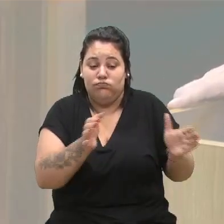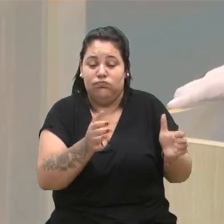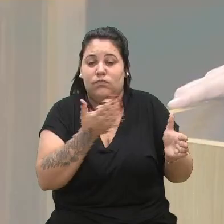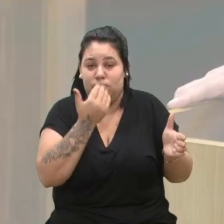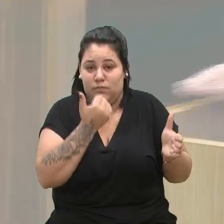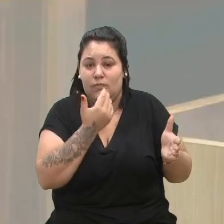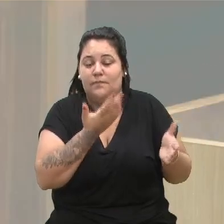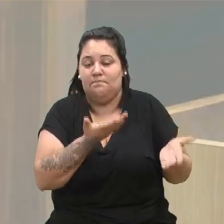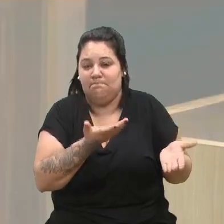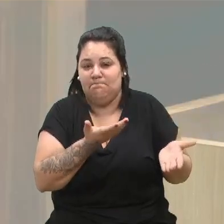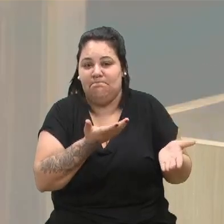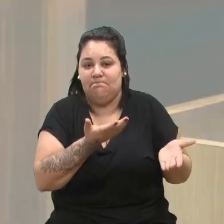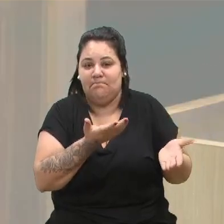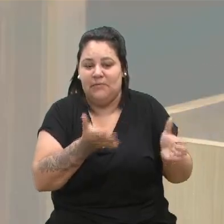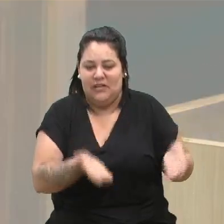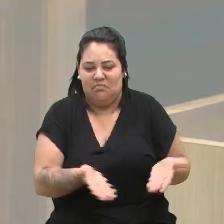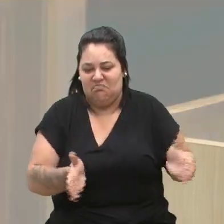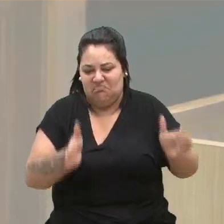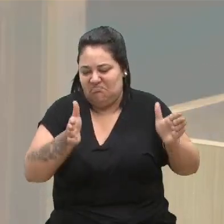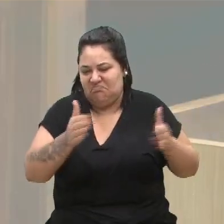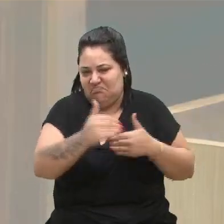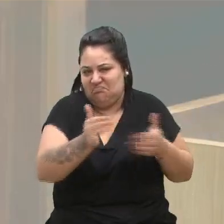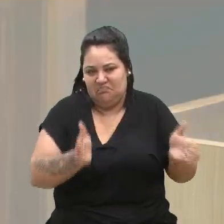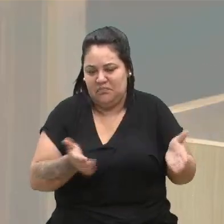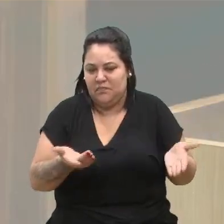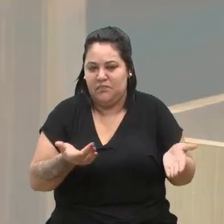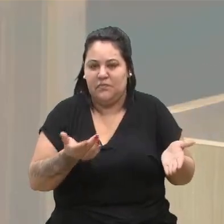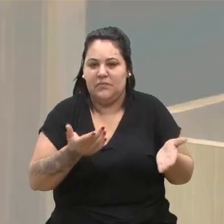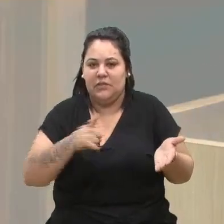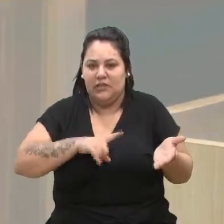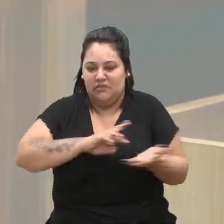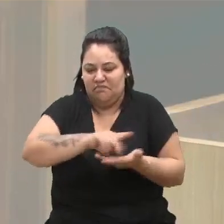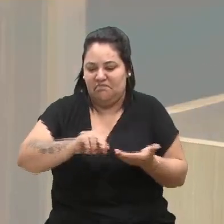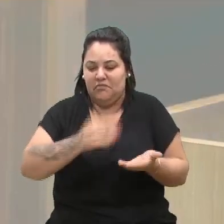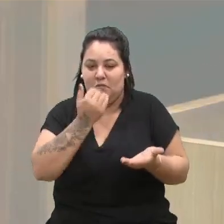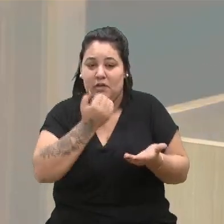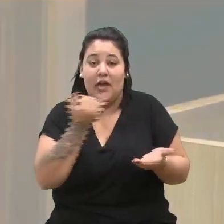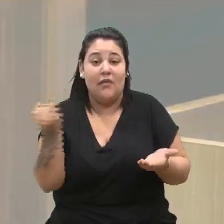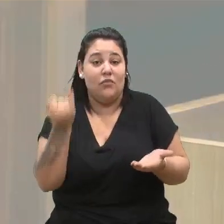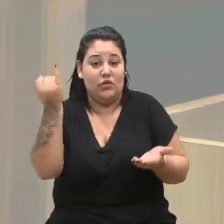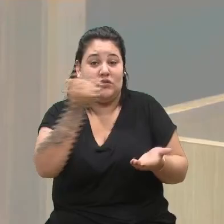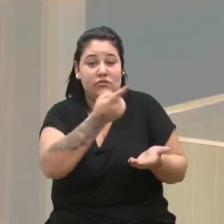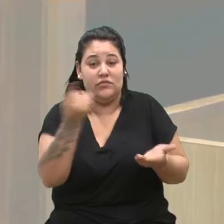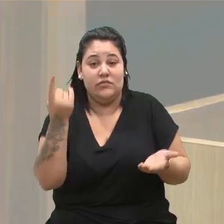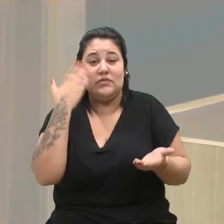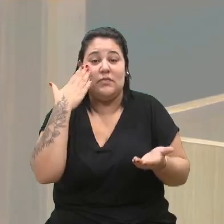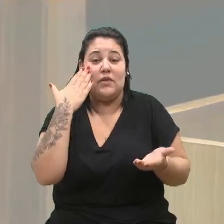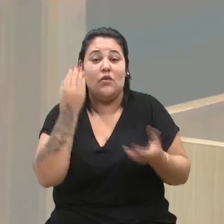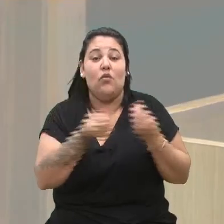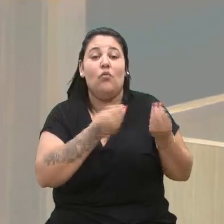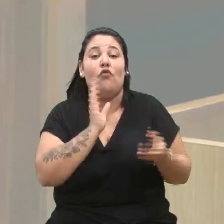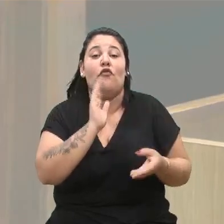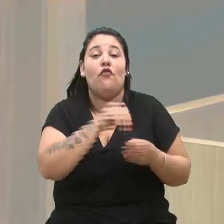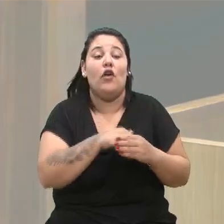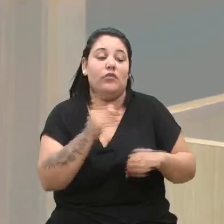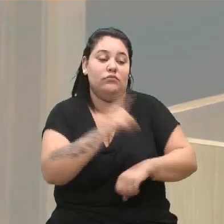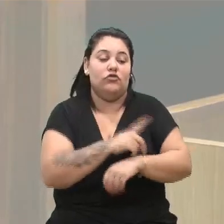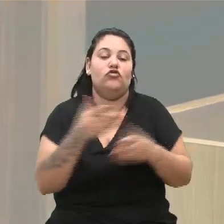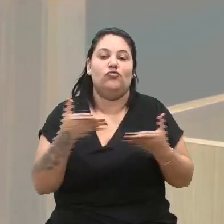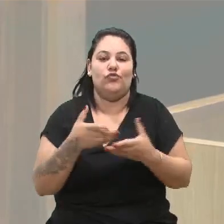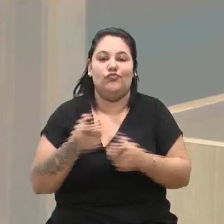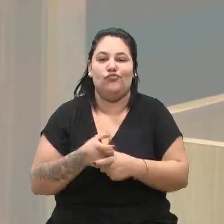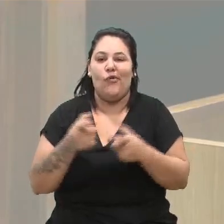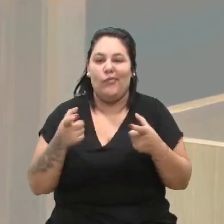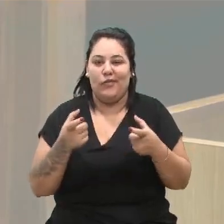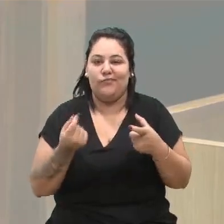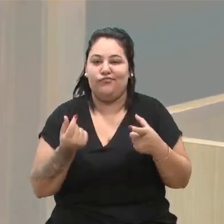é muito importante também que a gente saiba como os nossos representantes votarão durante o dia de hoje o aumento da